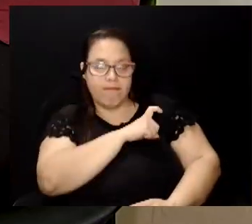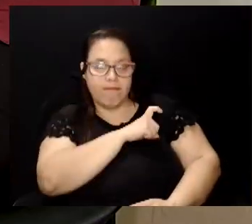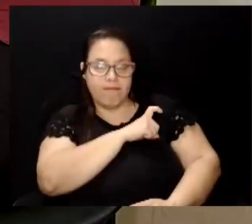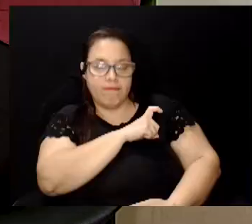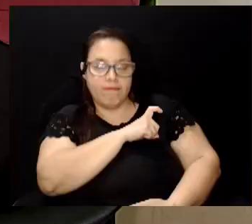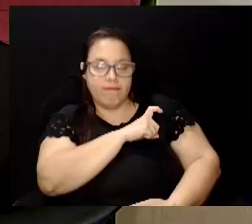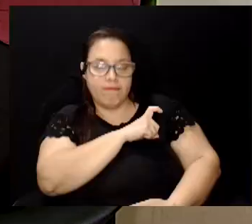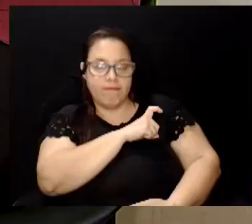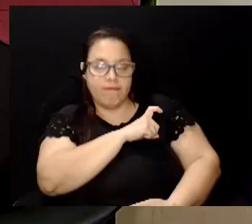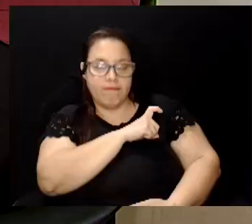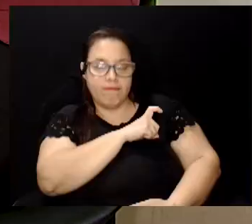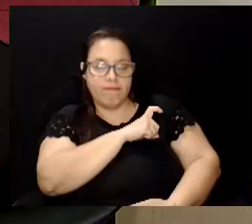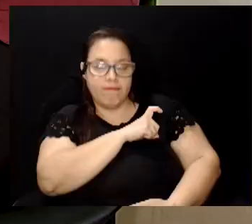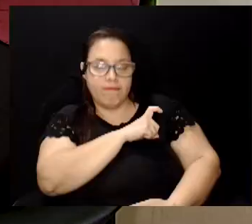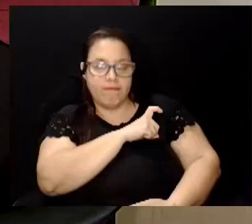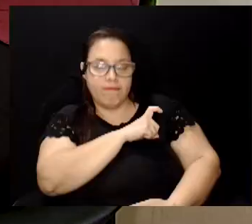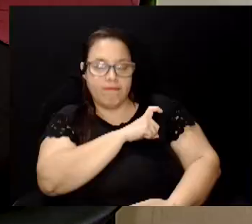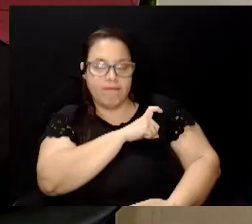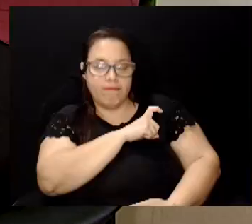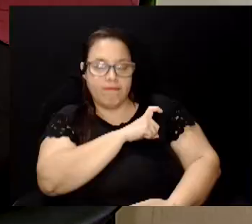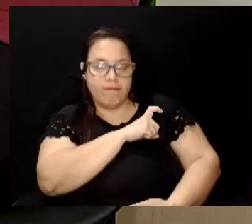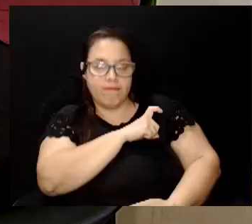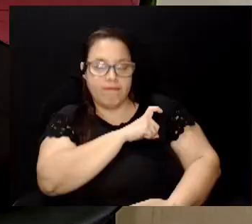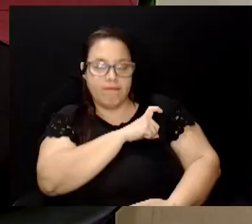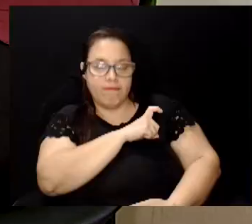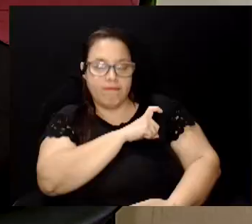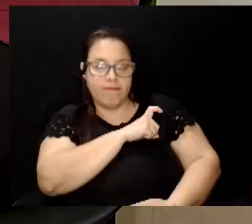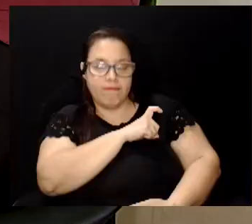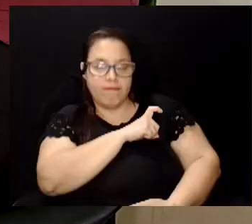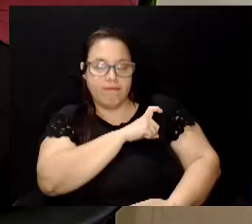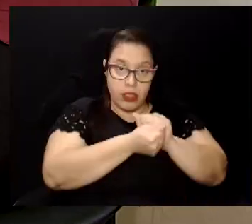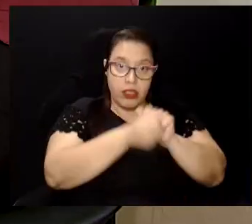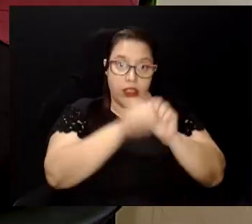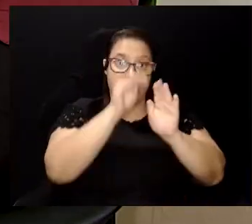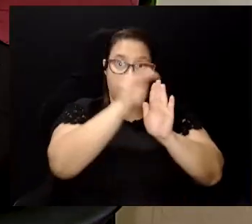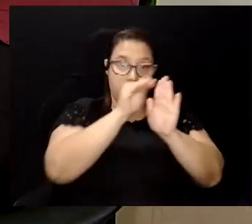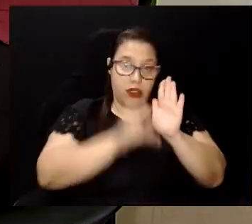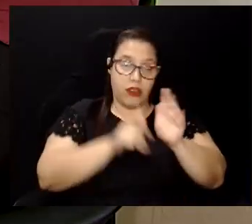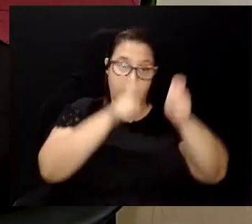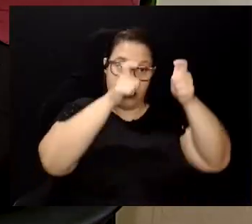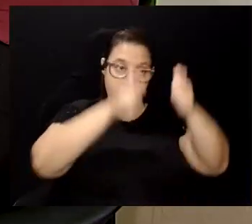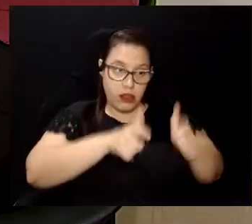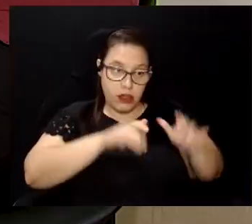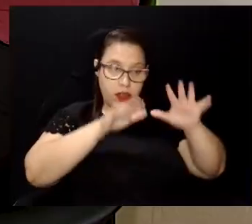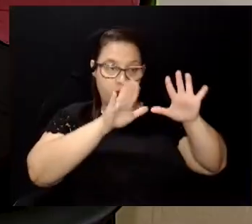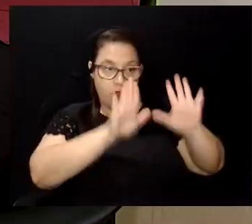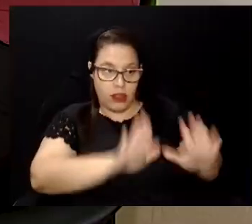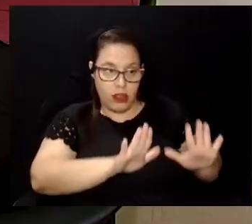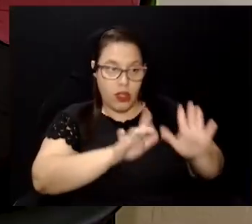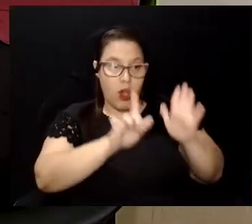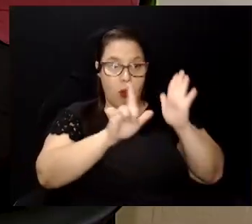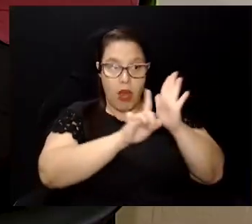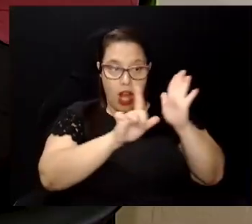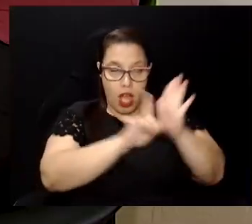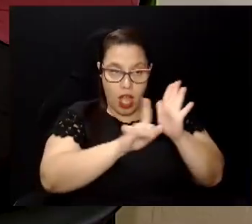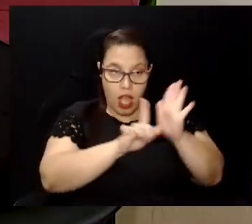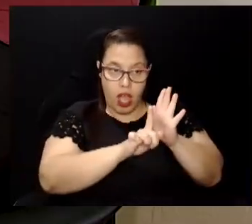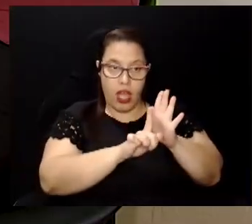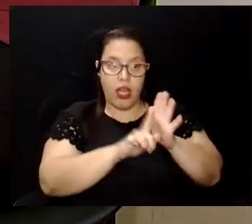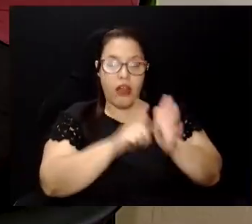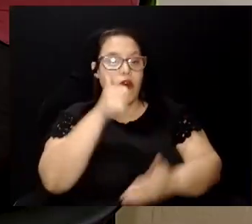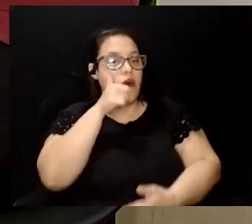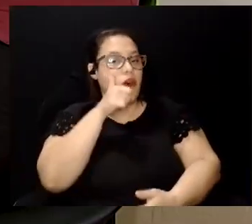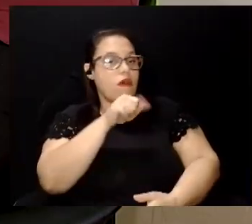econômica. Então a gente tá montando o espaço e vai deixar como se fosse uma lojinha para que as mães, os pais,